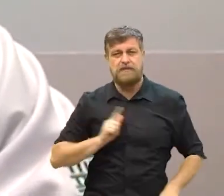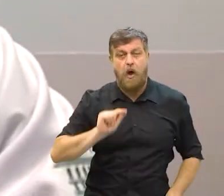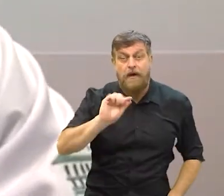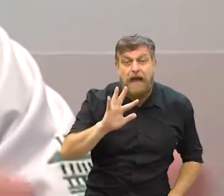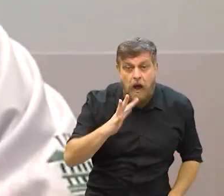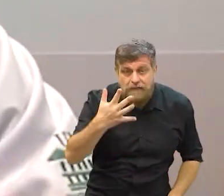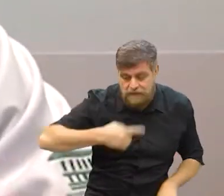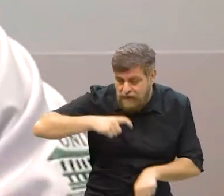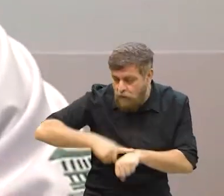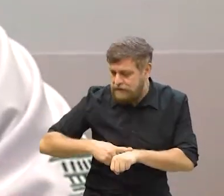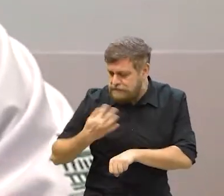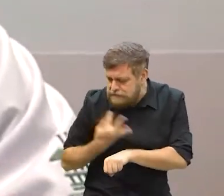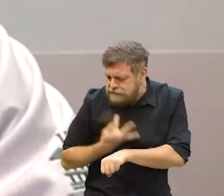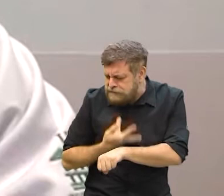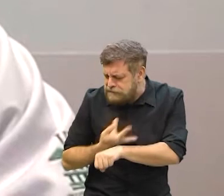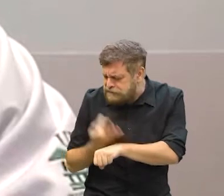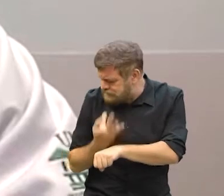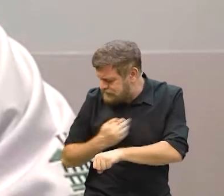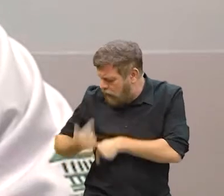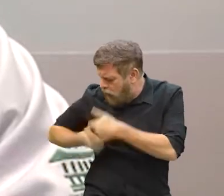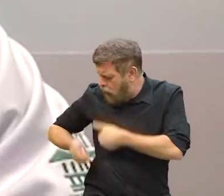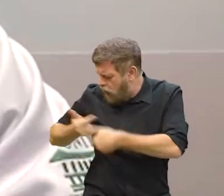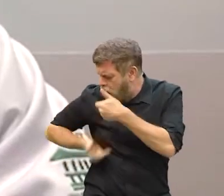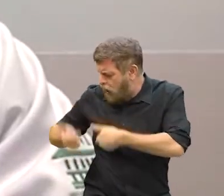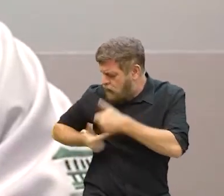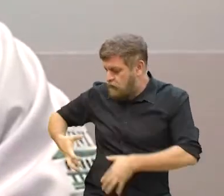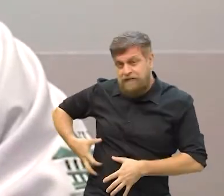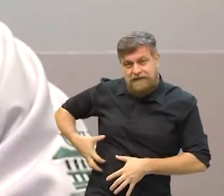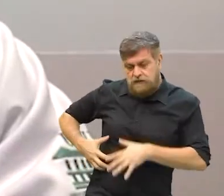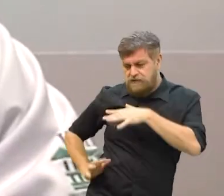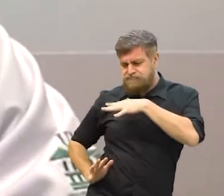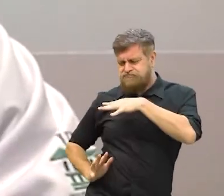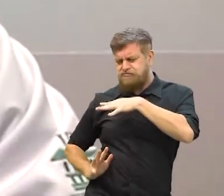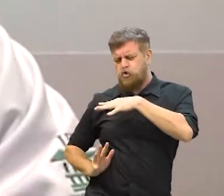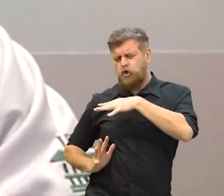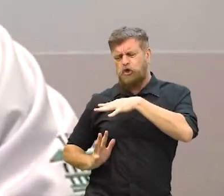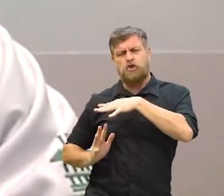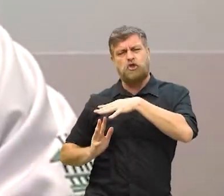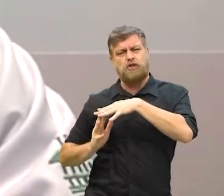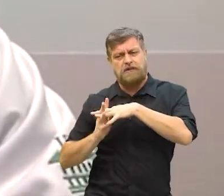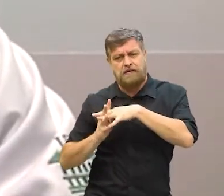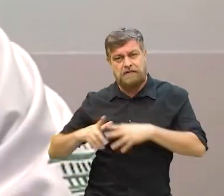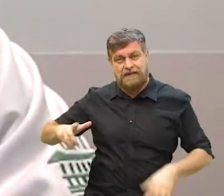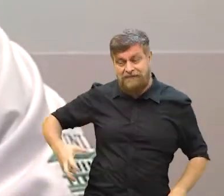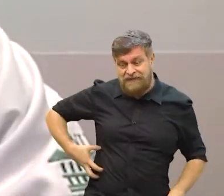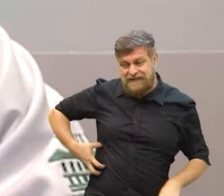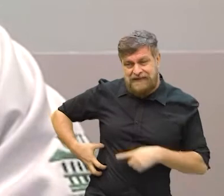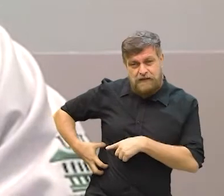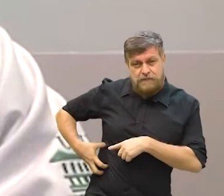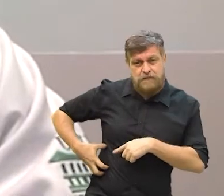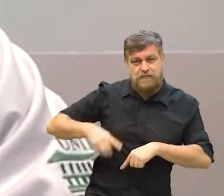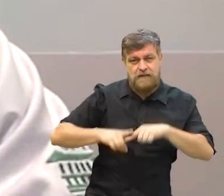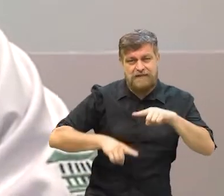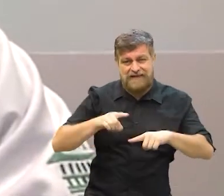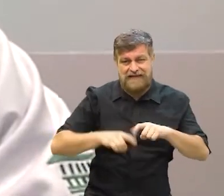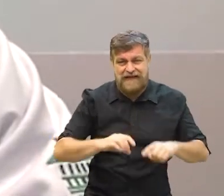né, como se fosse uma hora que ele não aguenta mais esse excesso de trabalho, e aí começa uma sobrecarga, que aí começa a aumentar a creatinina,